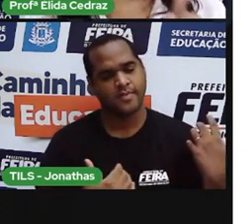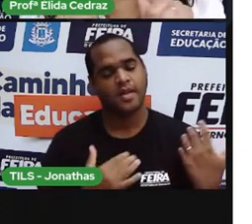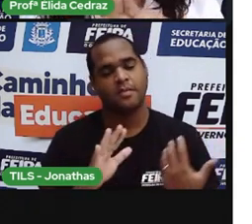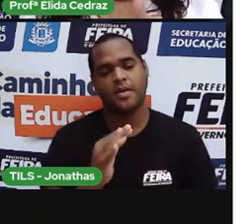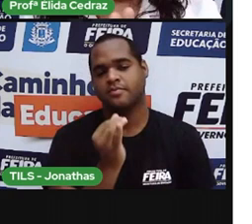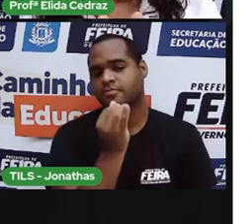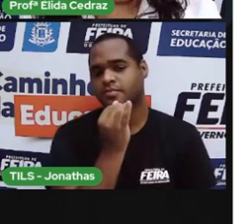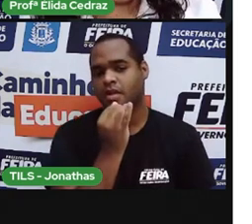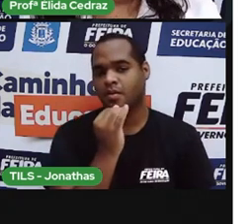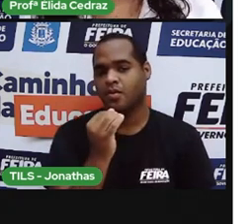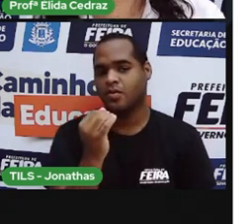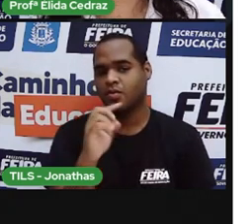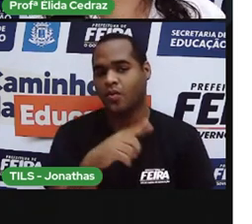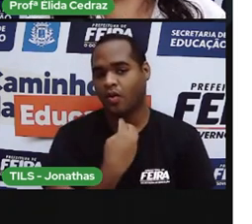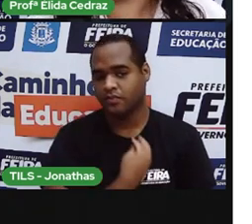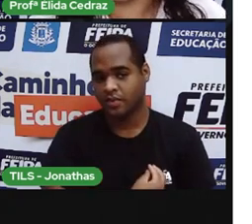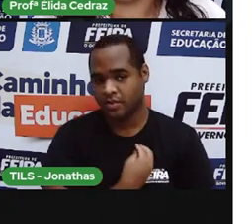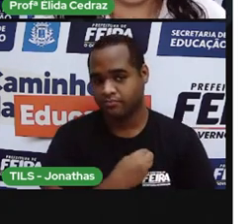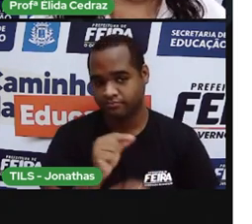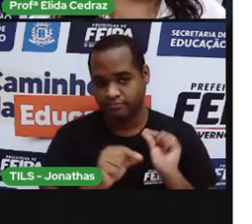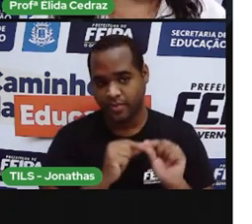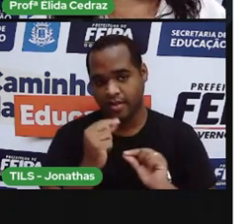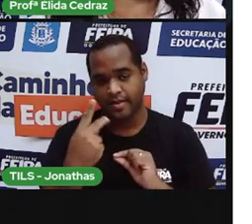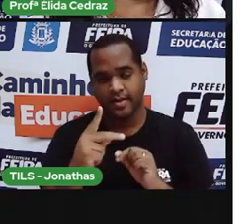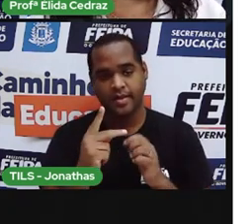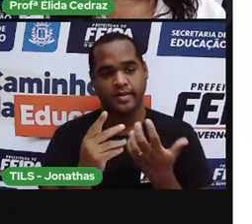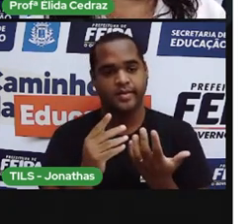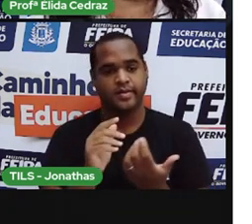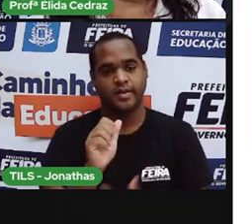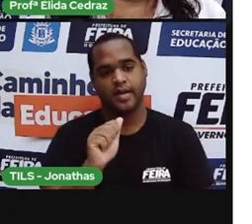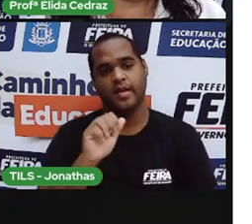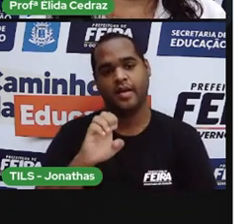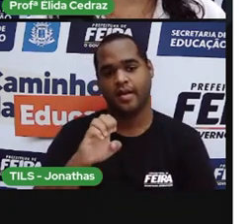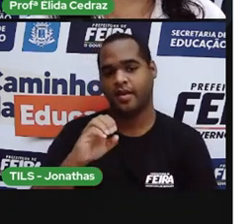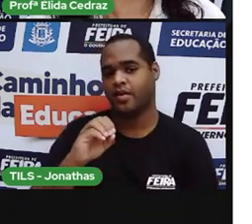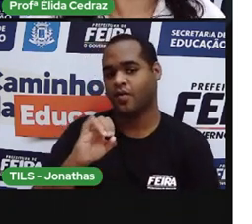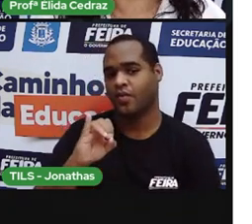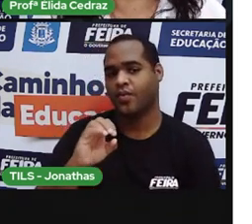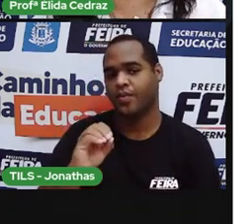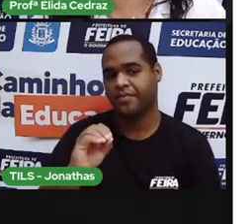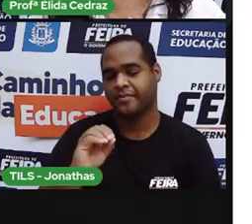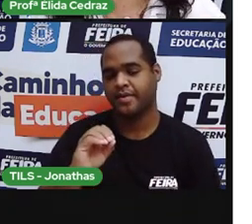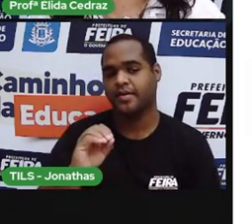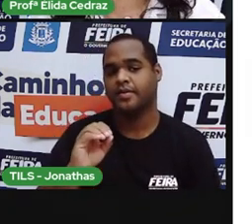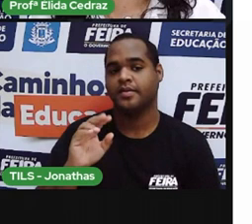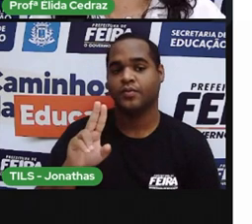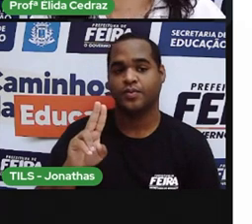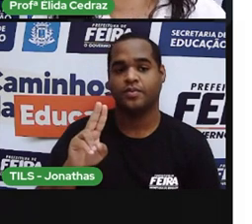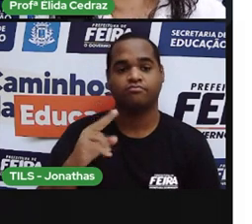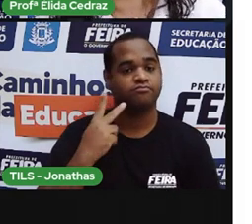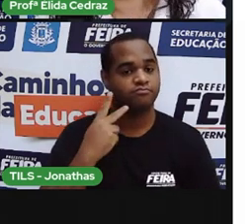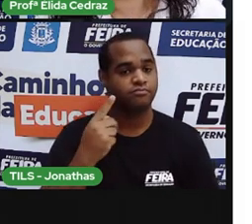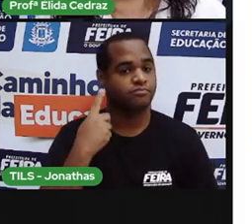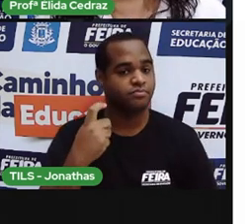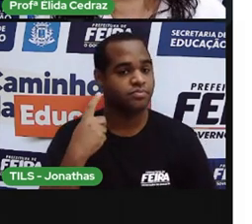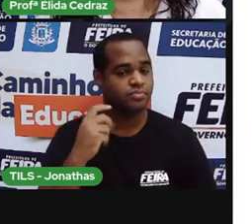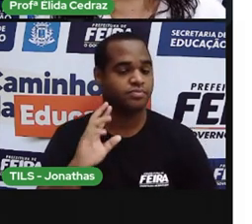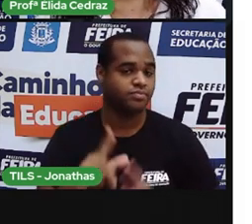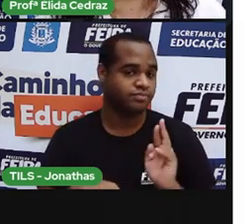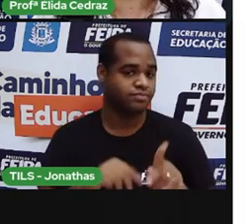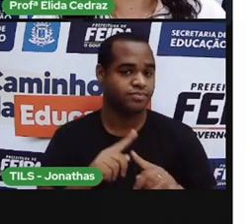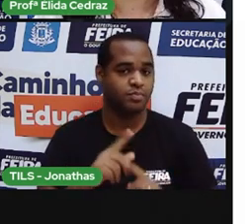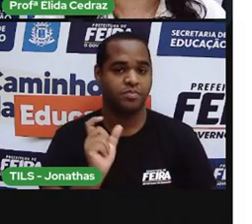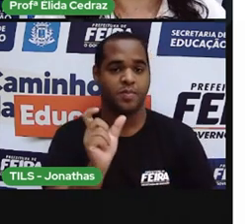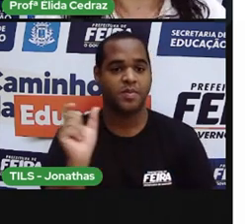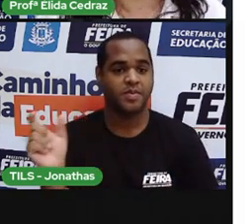estão acompanhadas das vogais A, E, I, O, U, produz um som diferente, que são as